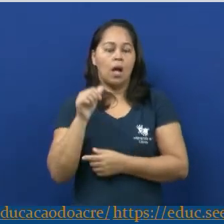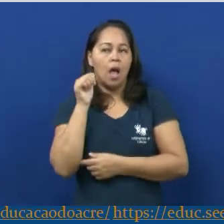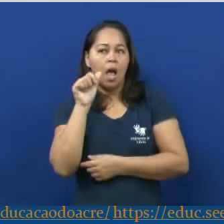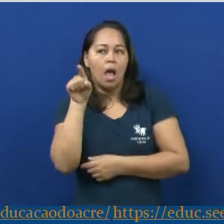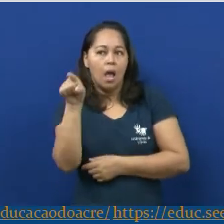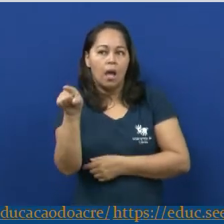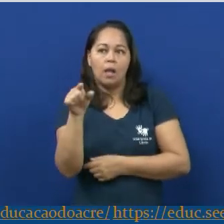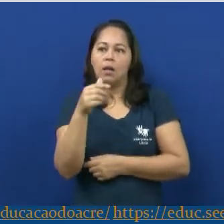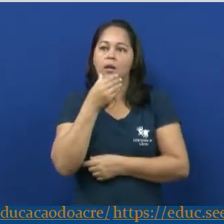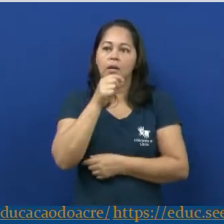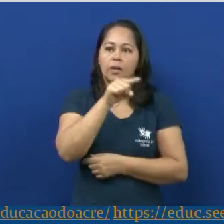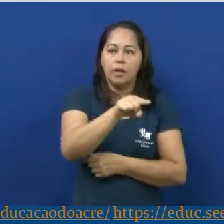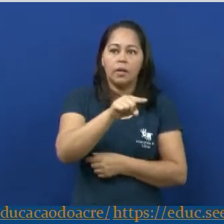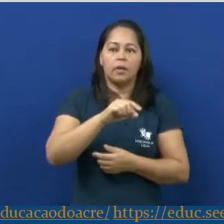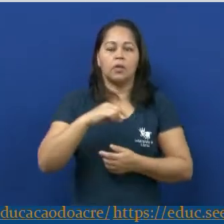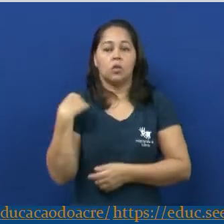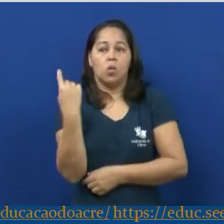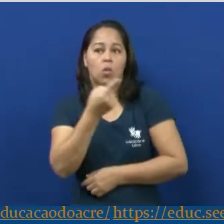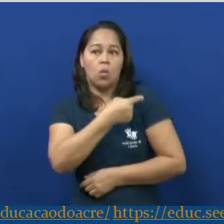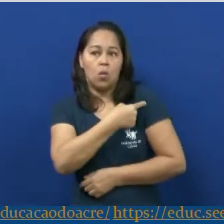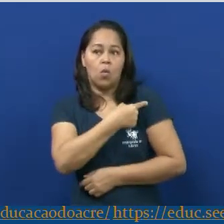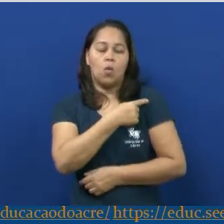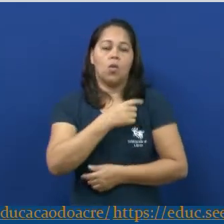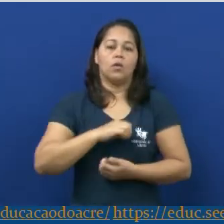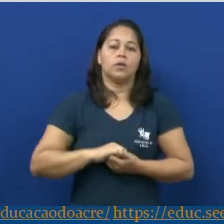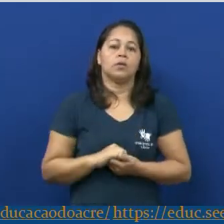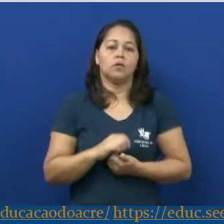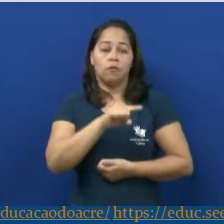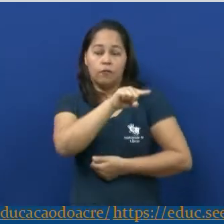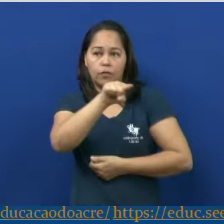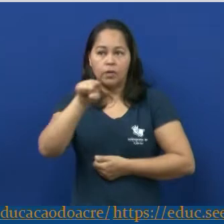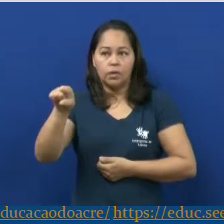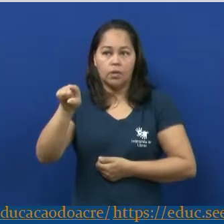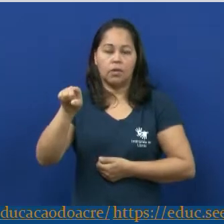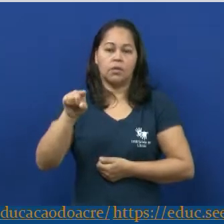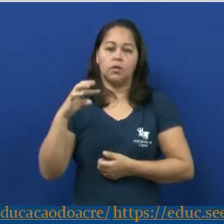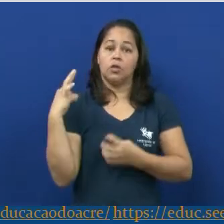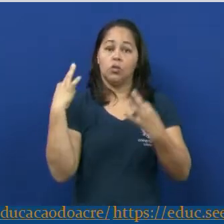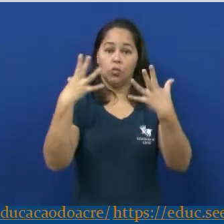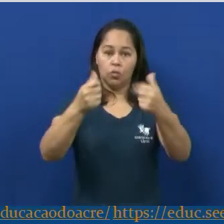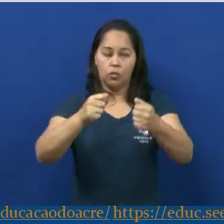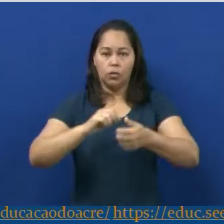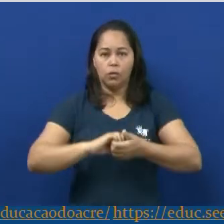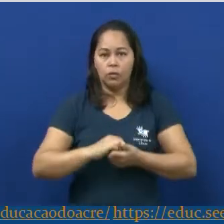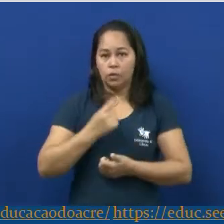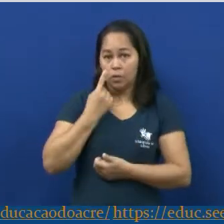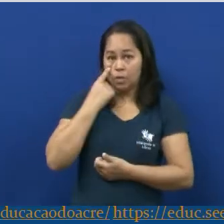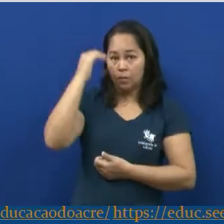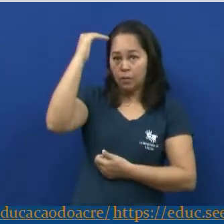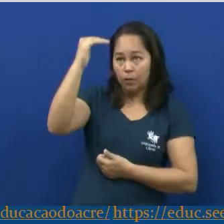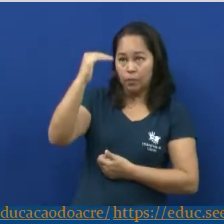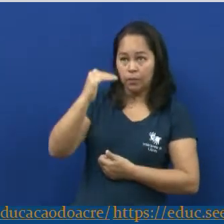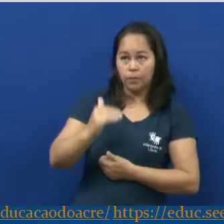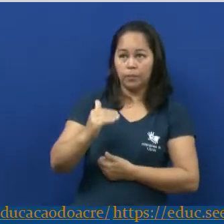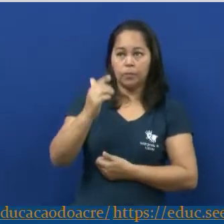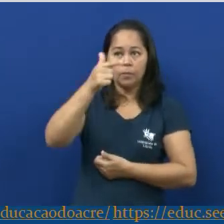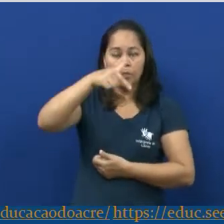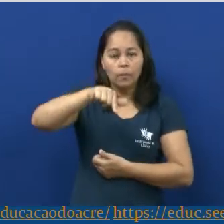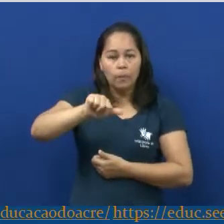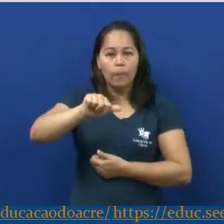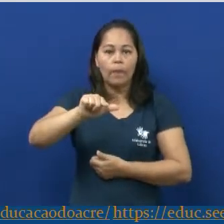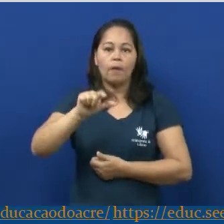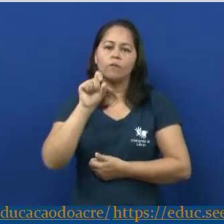rechis wave your love e davi e na é saúde nessa outra imagem